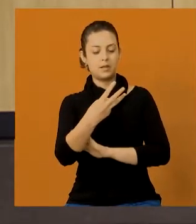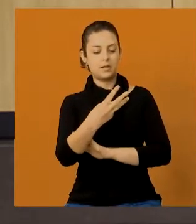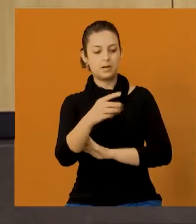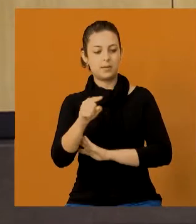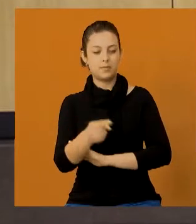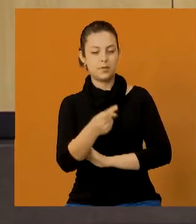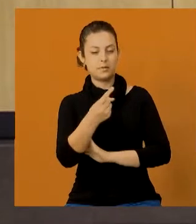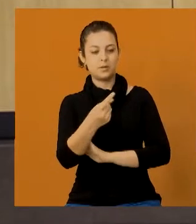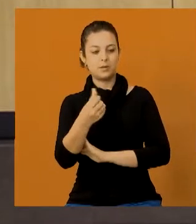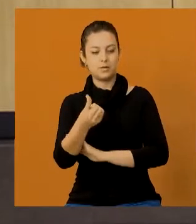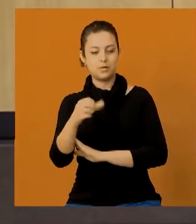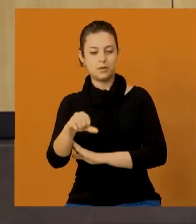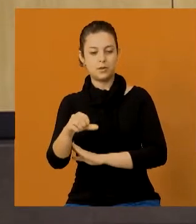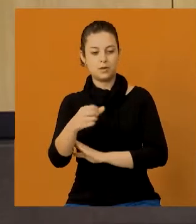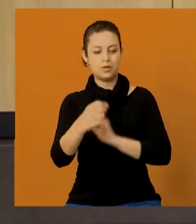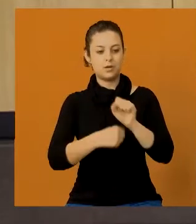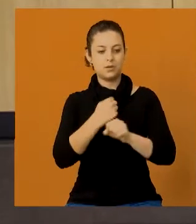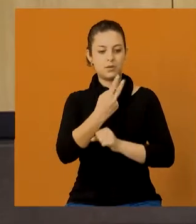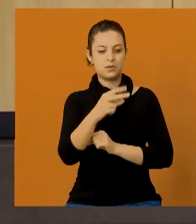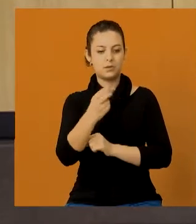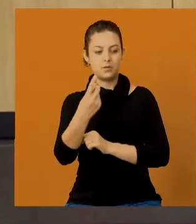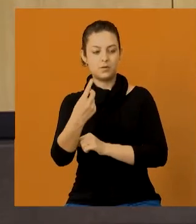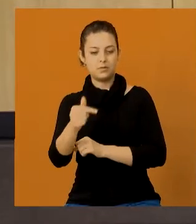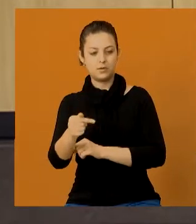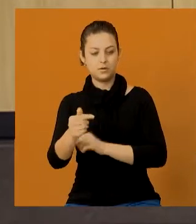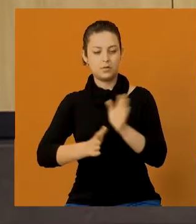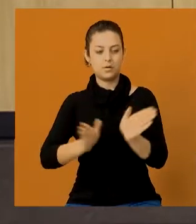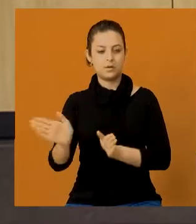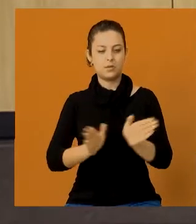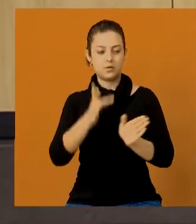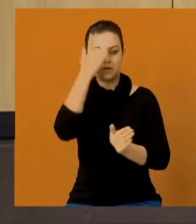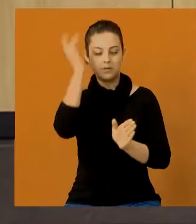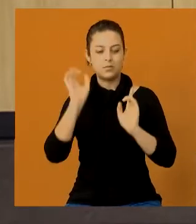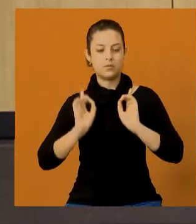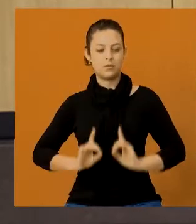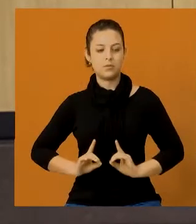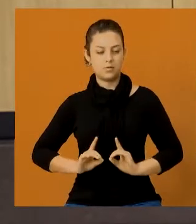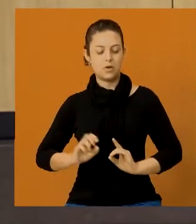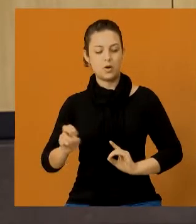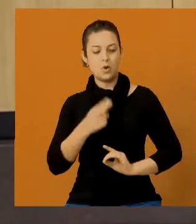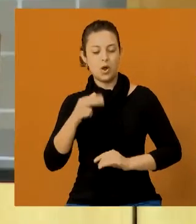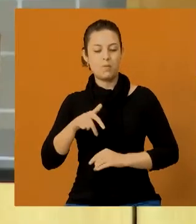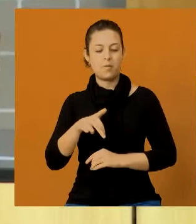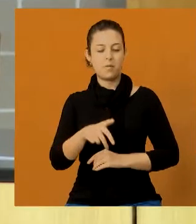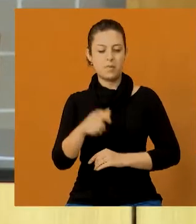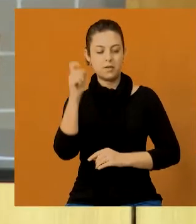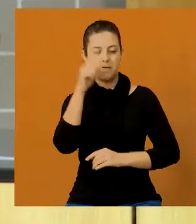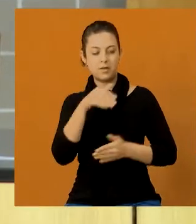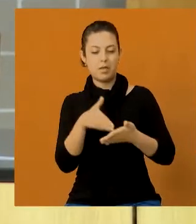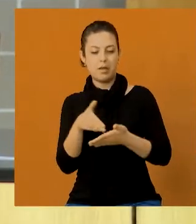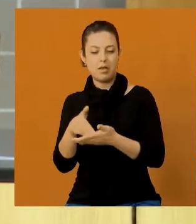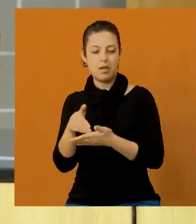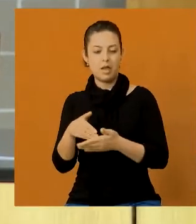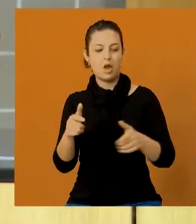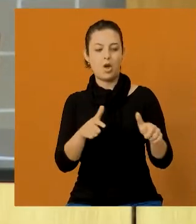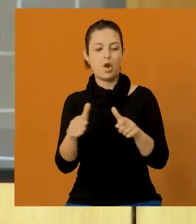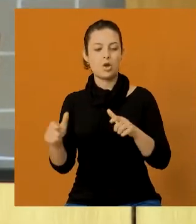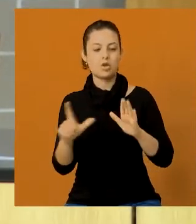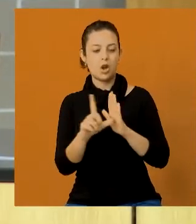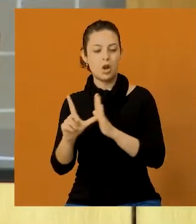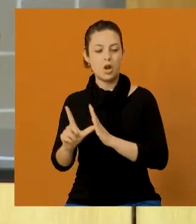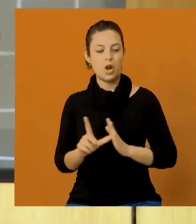de 2017, dispõe sobre a acessibilidade das pessoas com deficiência ou mobilidade reduzida nos